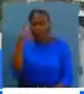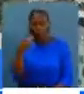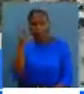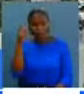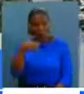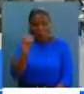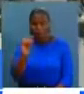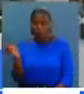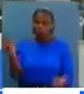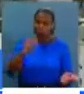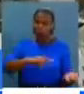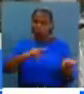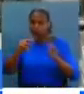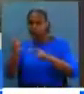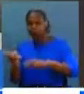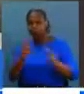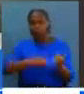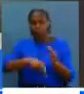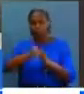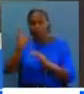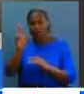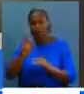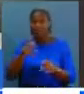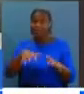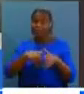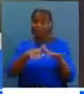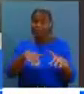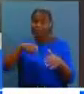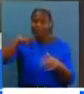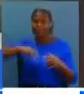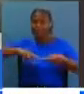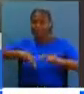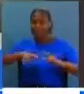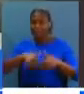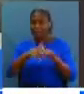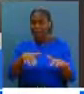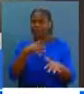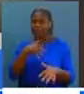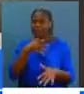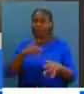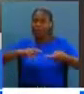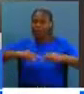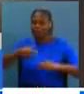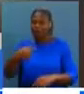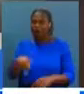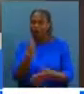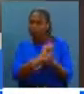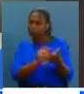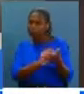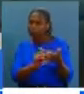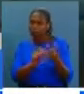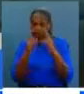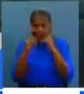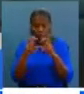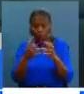residentes transitam pela cidade. O presidente da Câmara da Praia afirma que a edilidade tem registrado uma grande procura